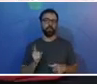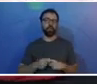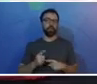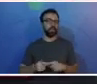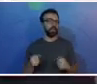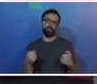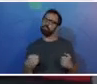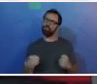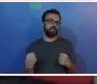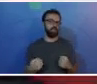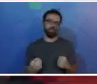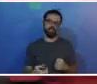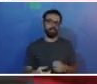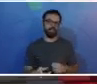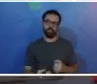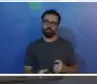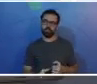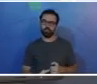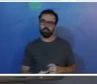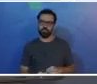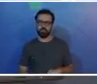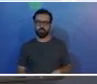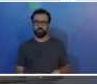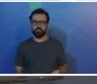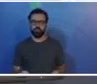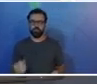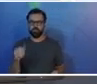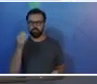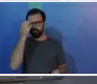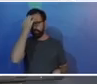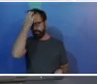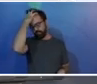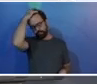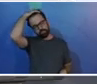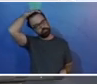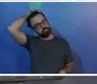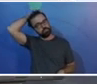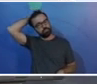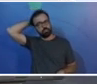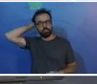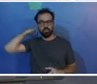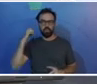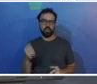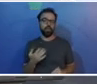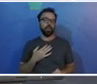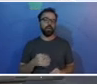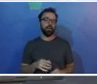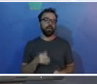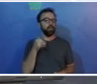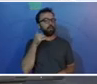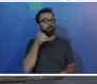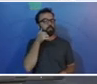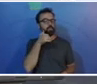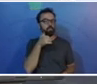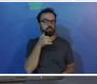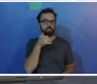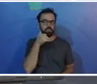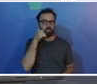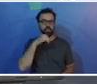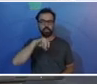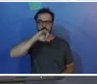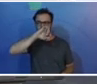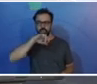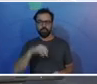Perceberam? Olha como o exemplo o Pedrinho está aqui. Então quer dizer que quando a minha mãe compra o gás para fazer